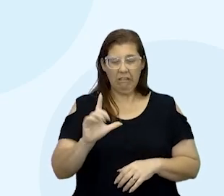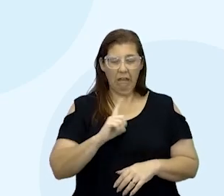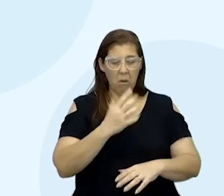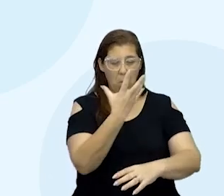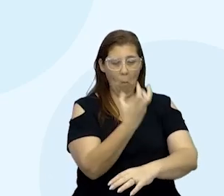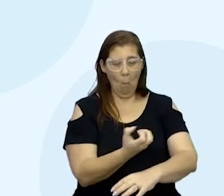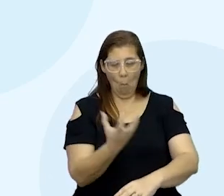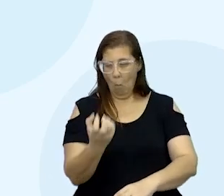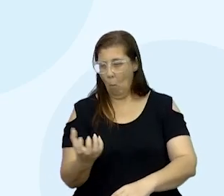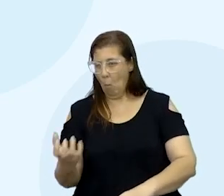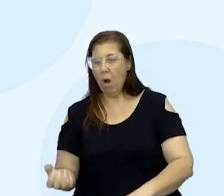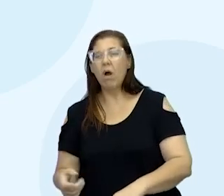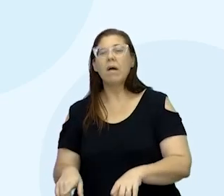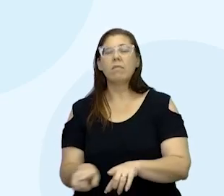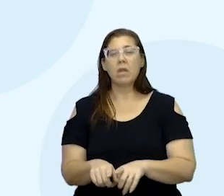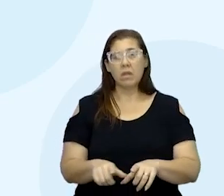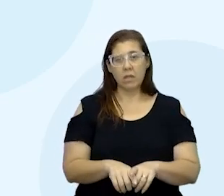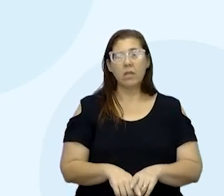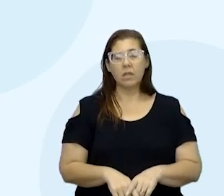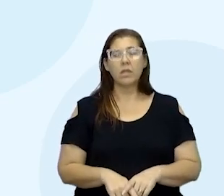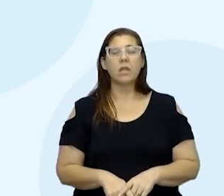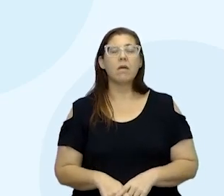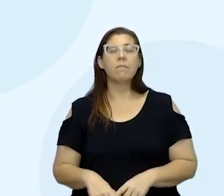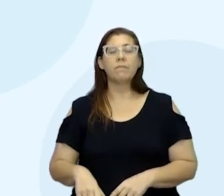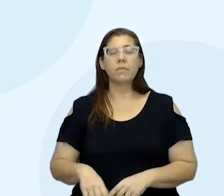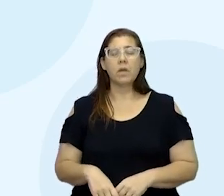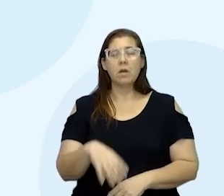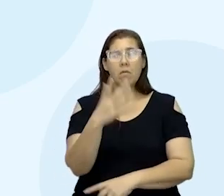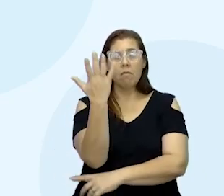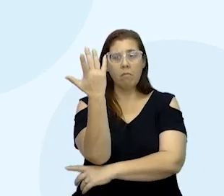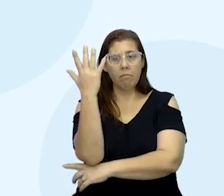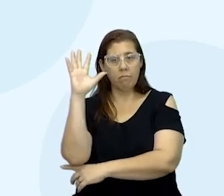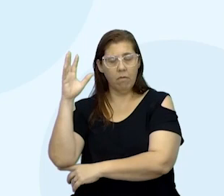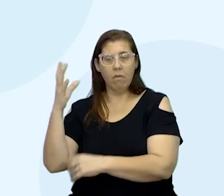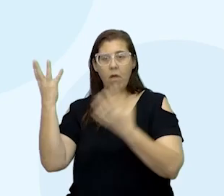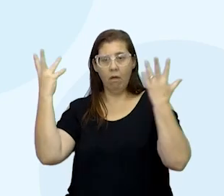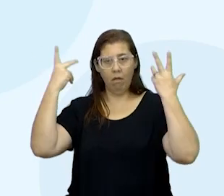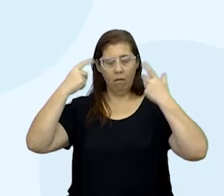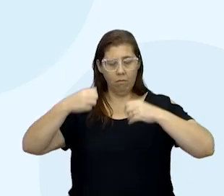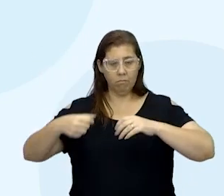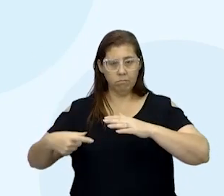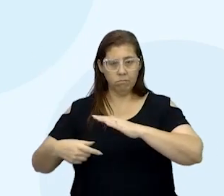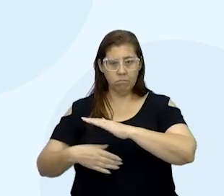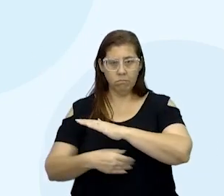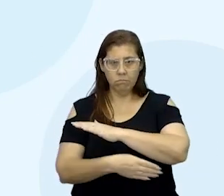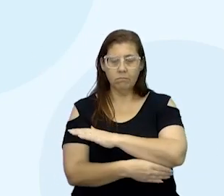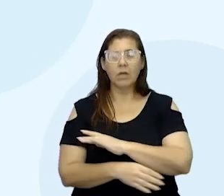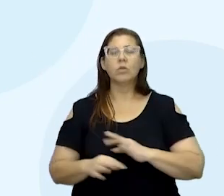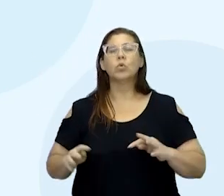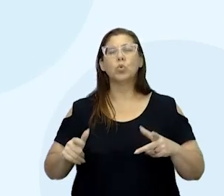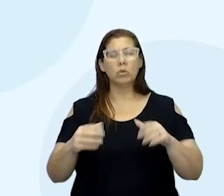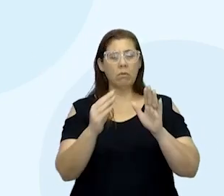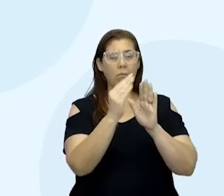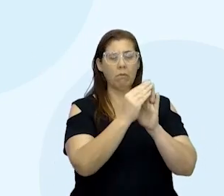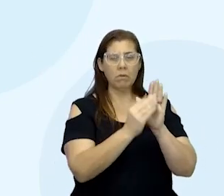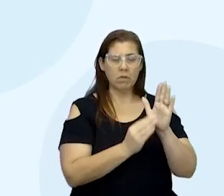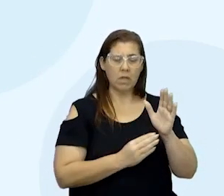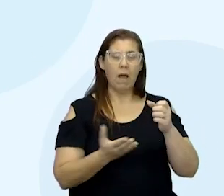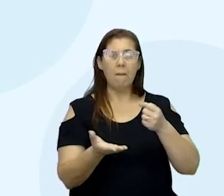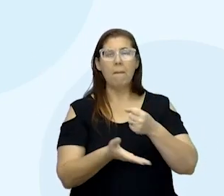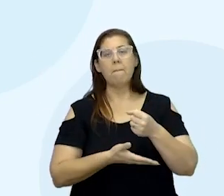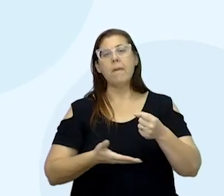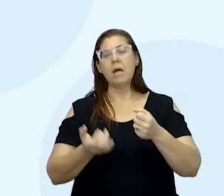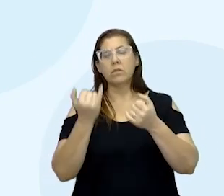sobre biodiversidade, entre outros. Todas essas informações levantadas deverão compor a base